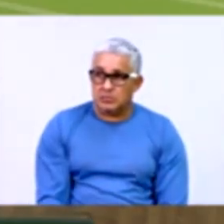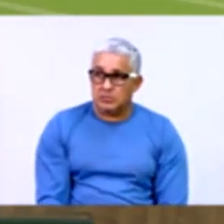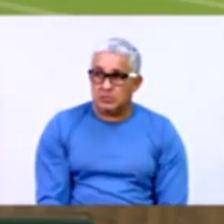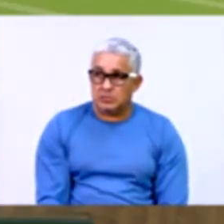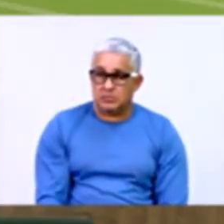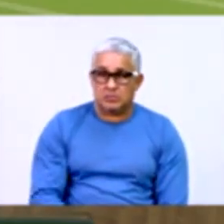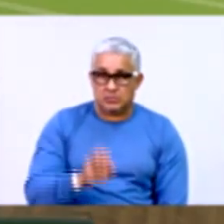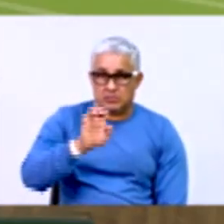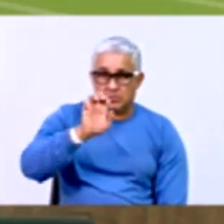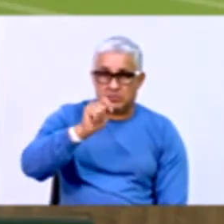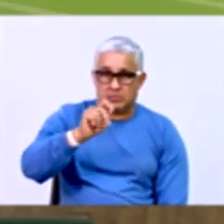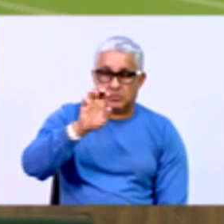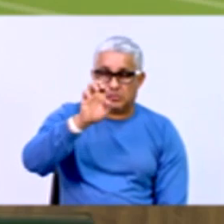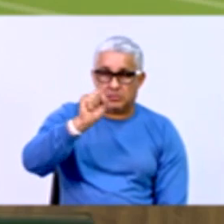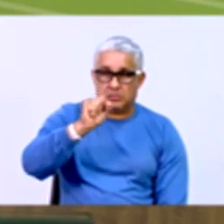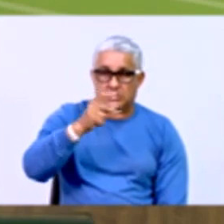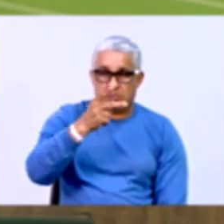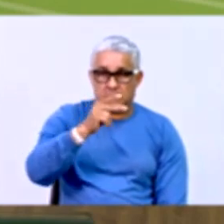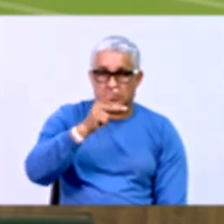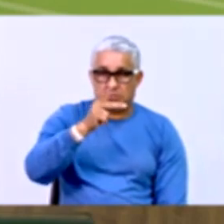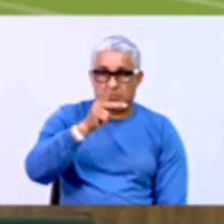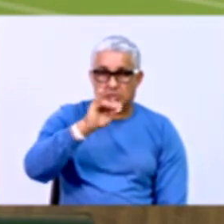Espigão do Oeste, né?